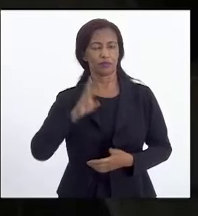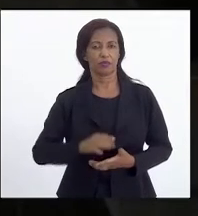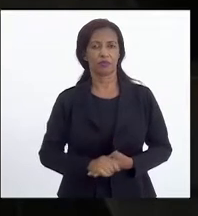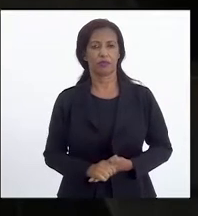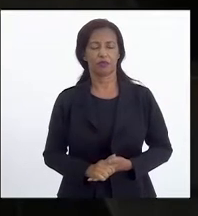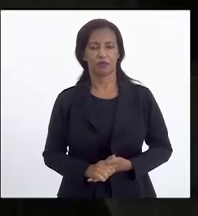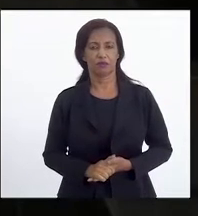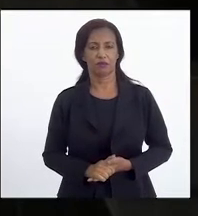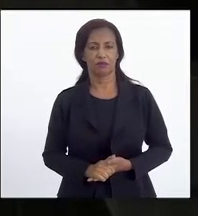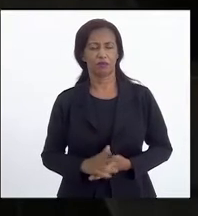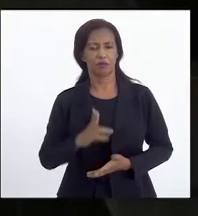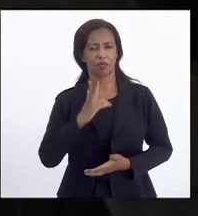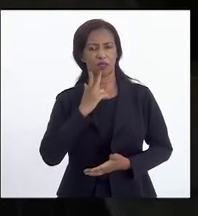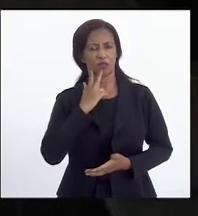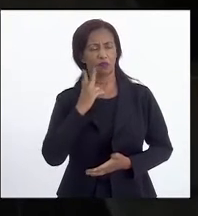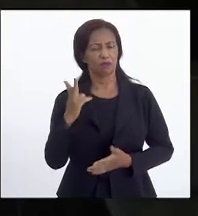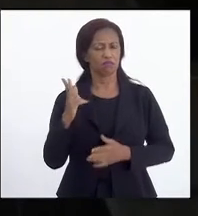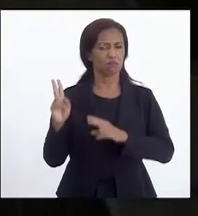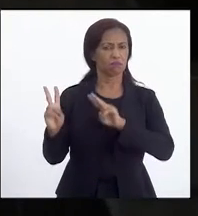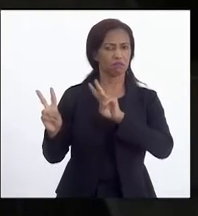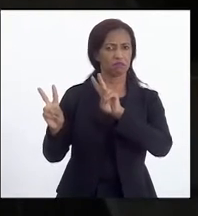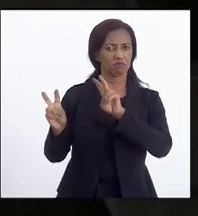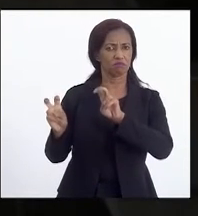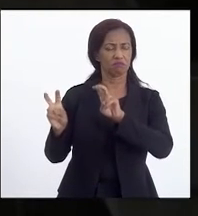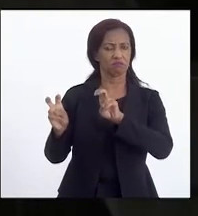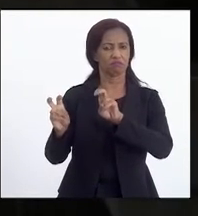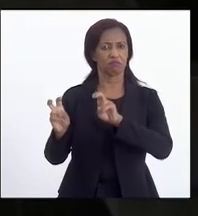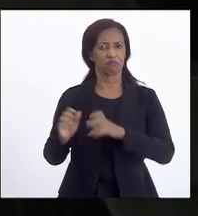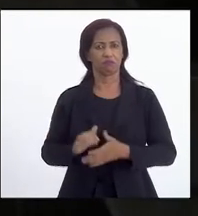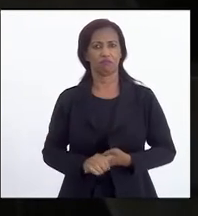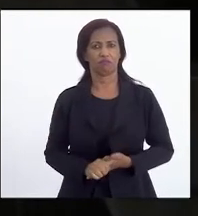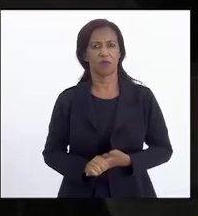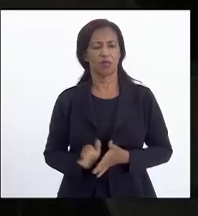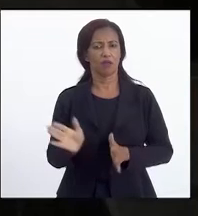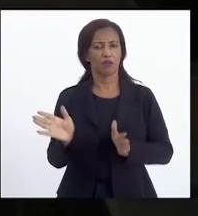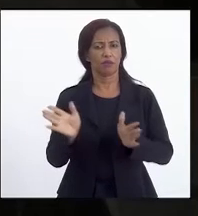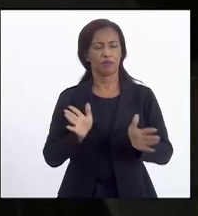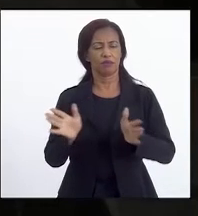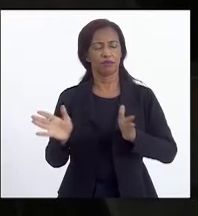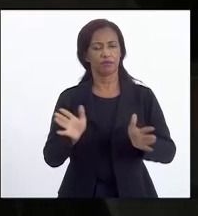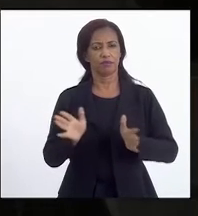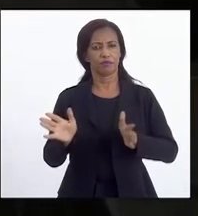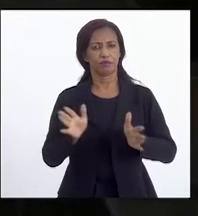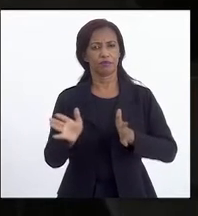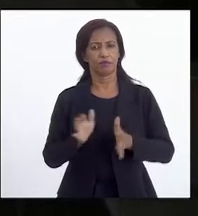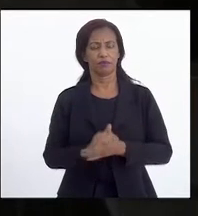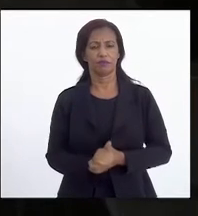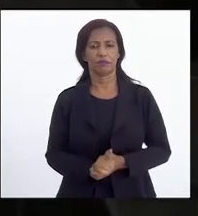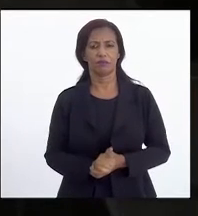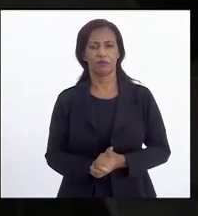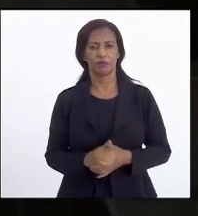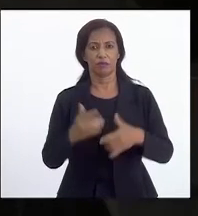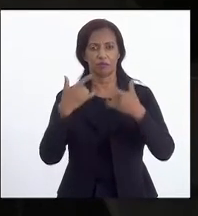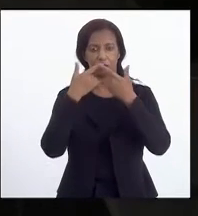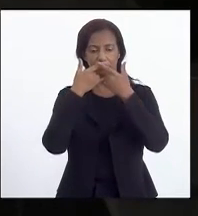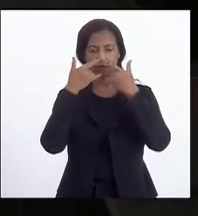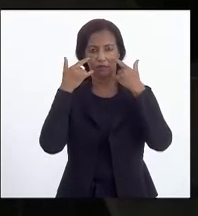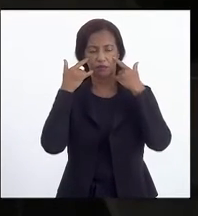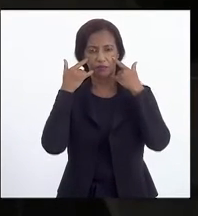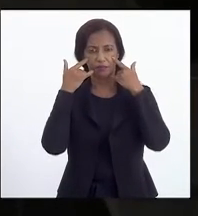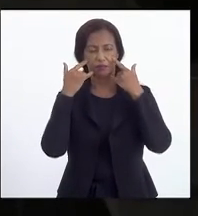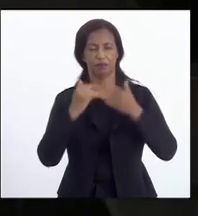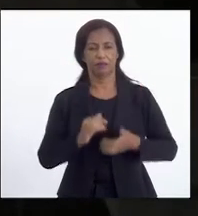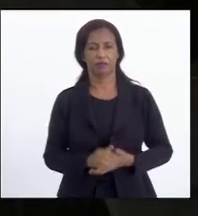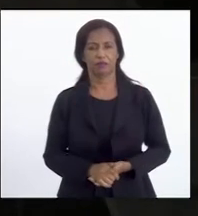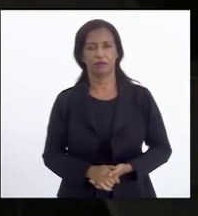que diz respeito e a flexibilização do uso das